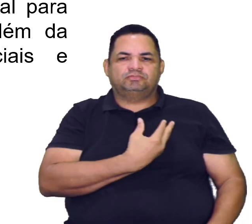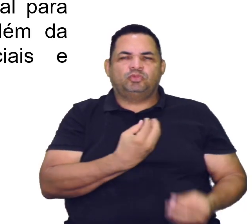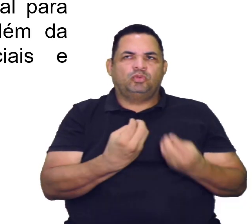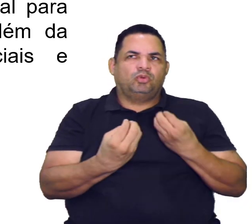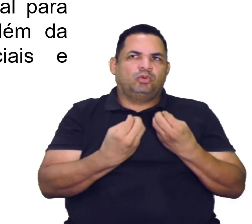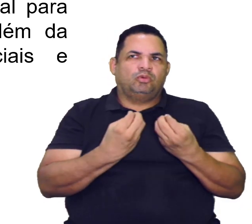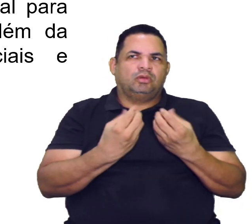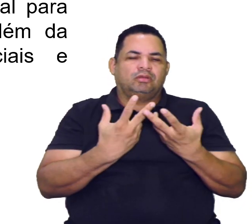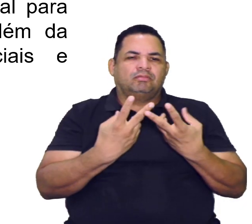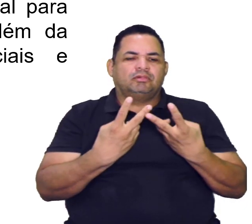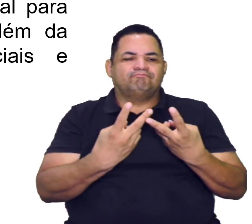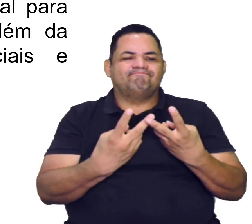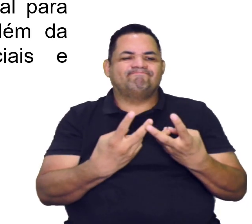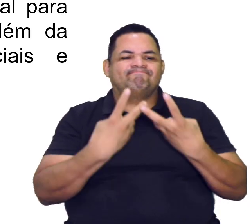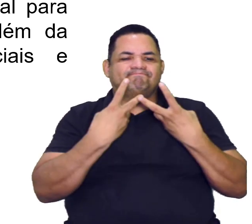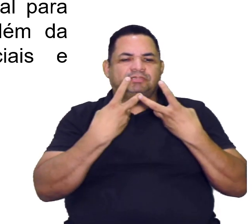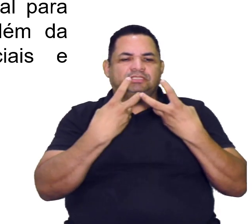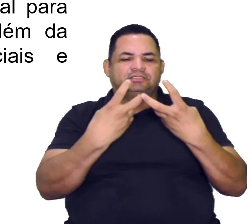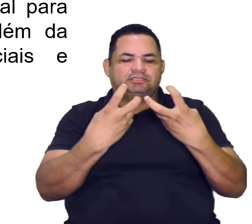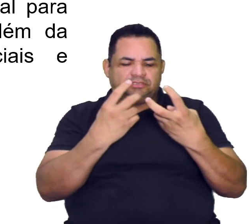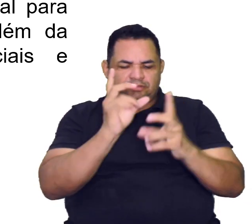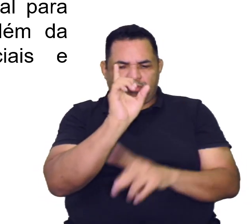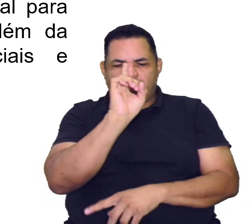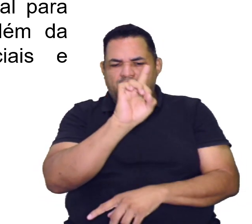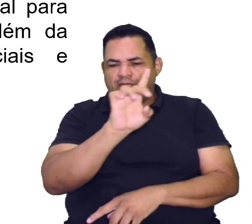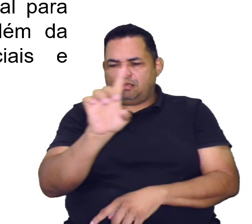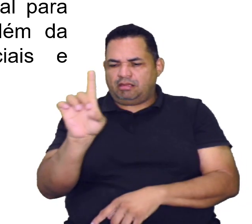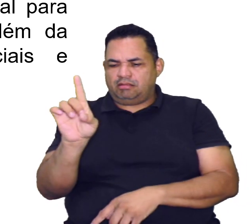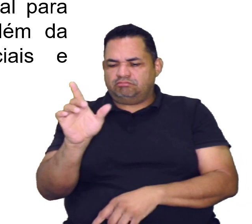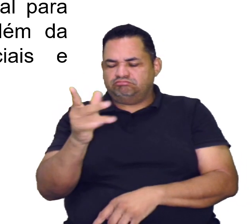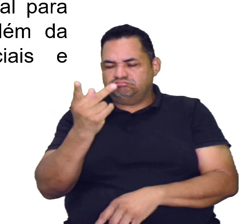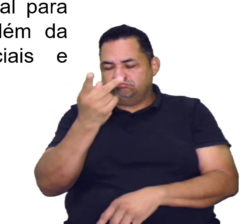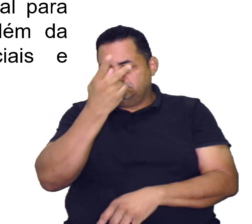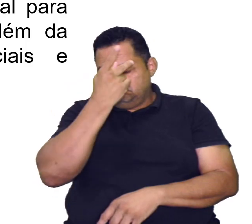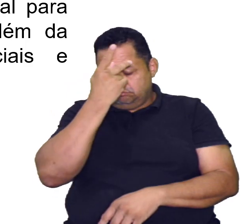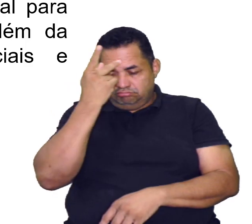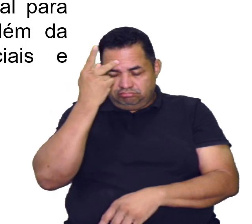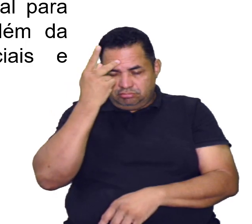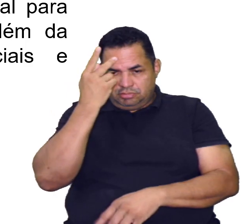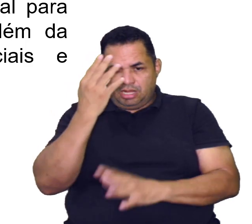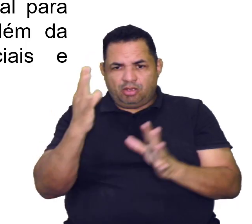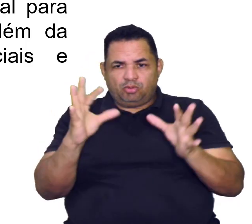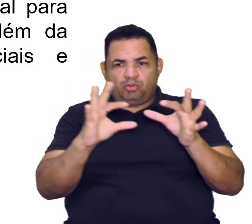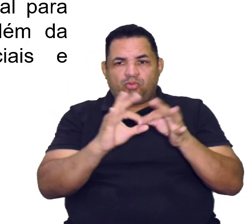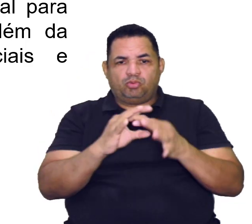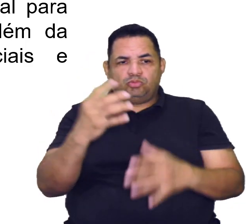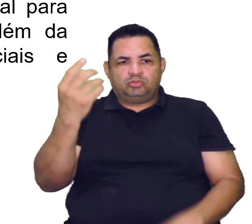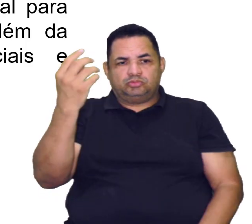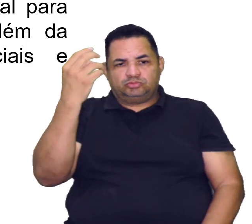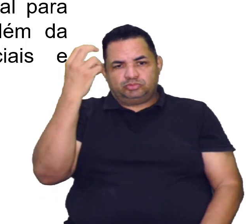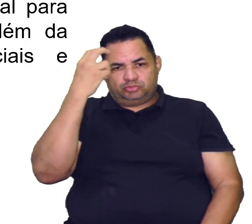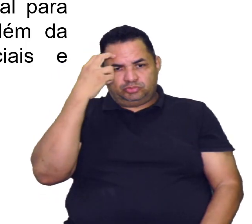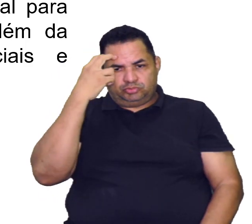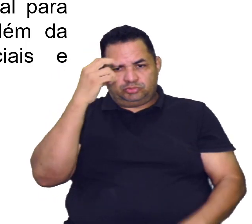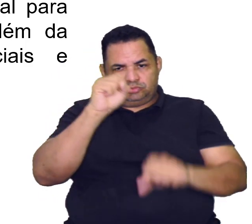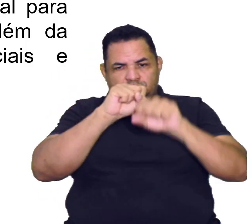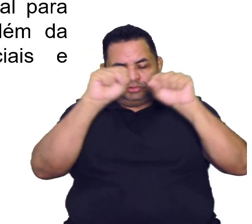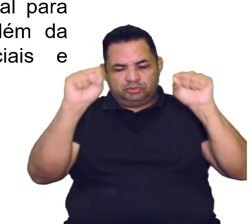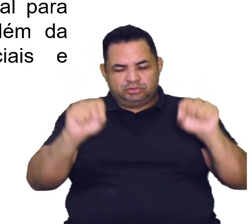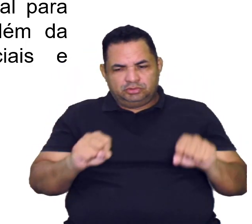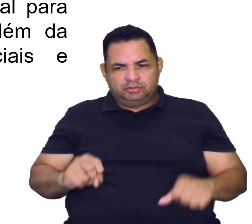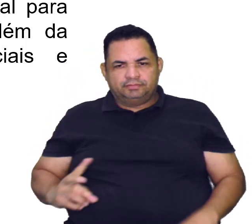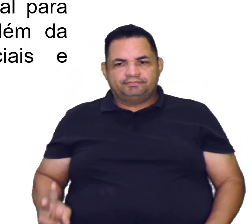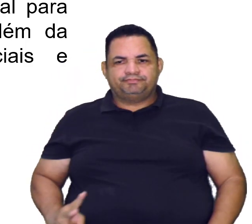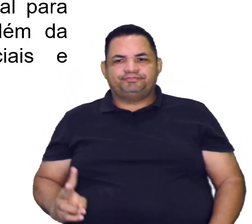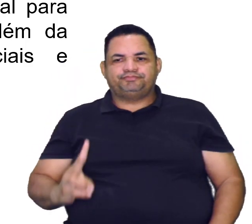minha posição na minha vida, né? A posição individual. Nesse contexto aí de culturas e de sistemas de